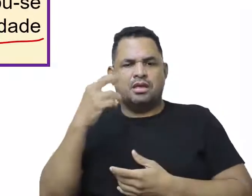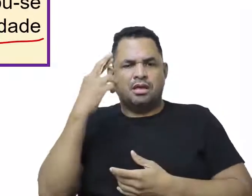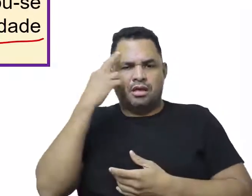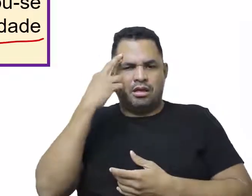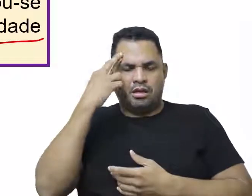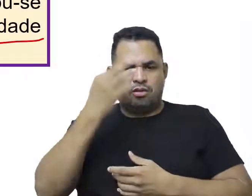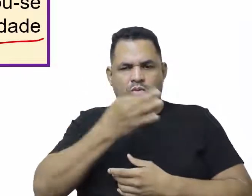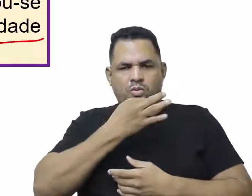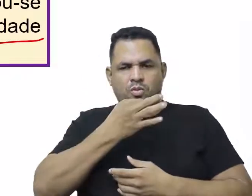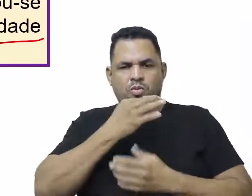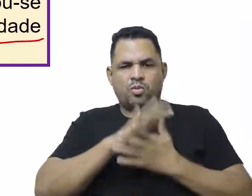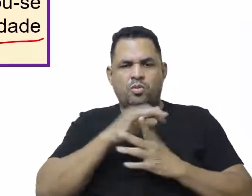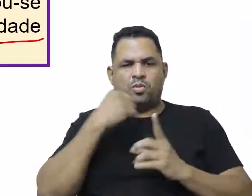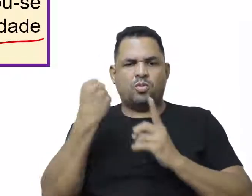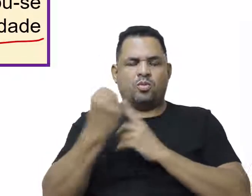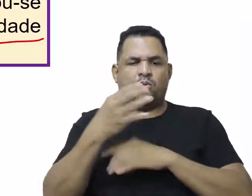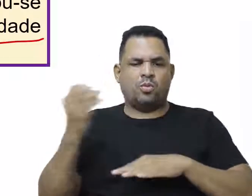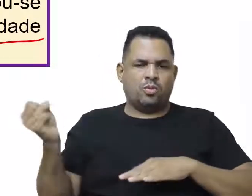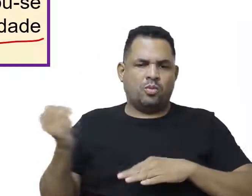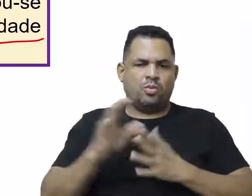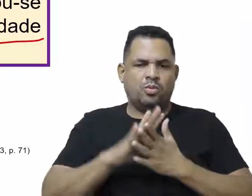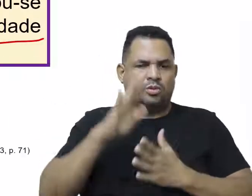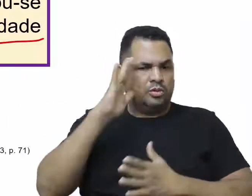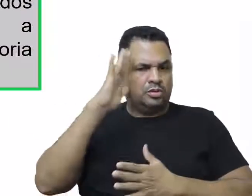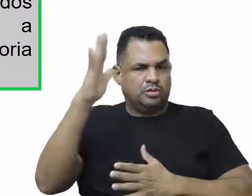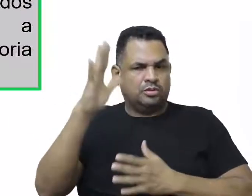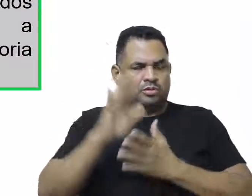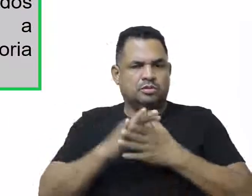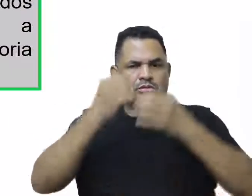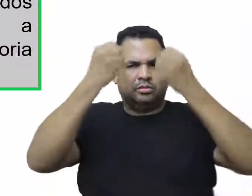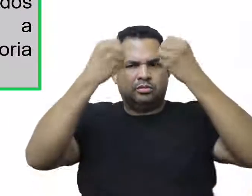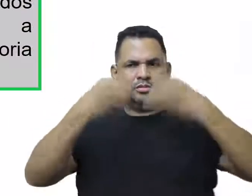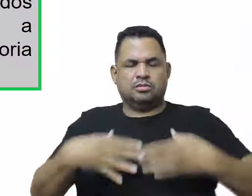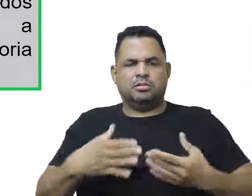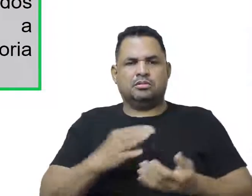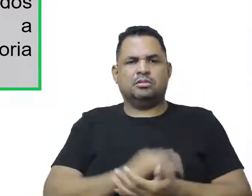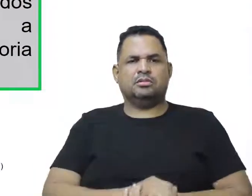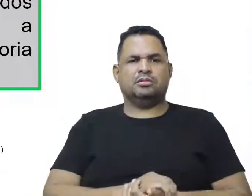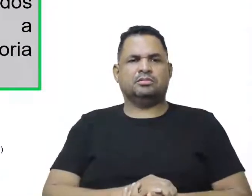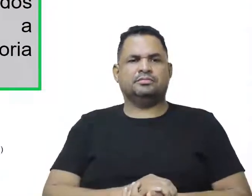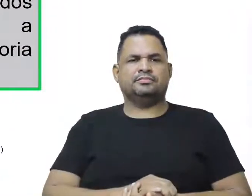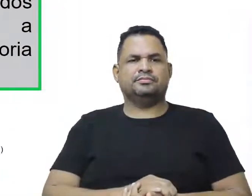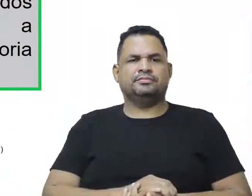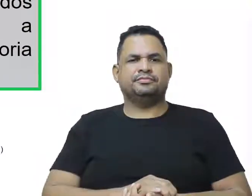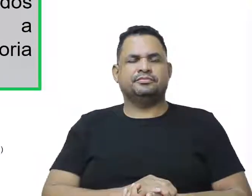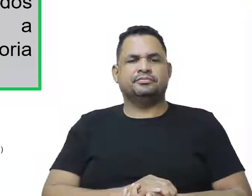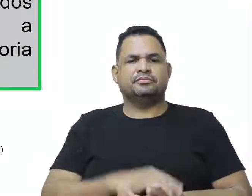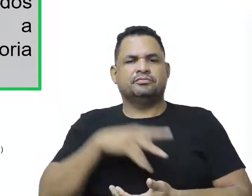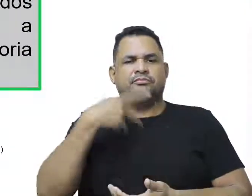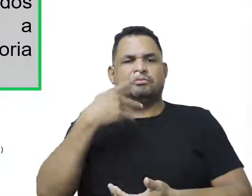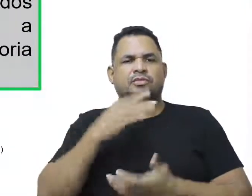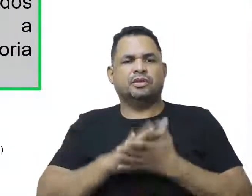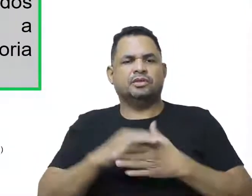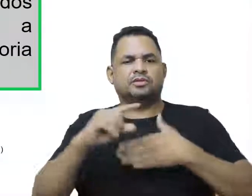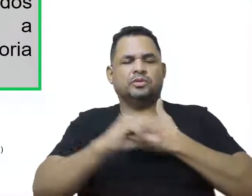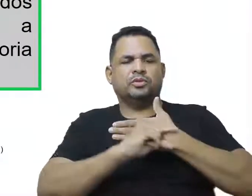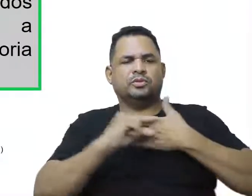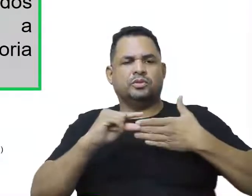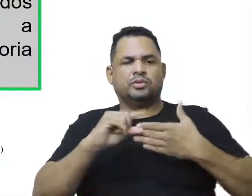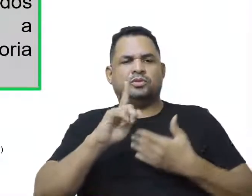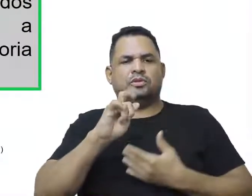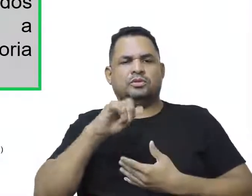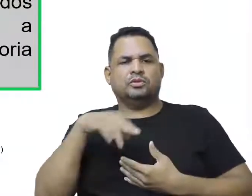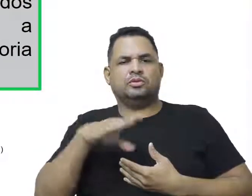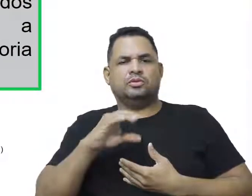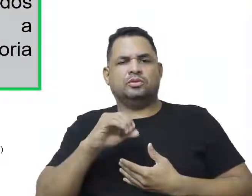a sociedade contemporânea e as teorias que explicam né e a gente falou sobre esses autores aqui o